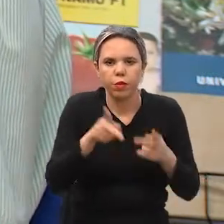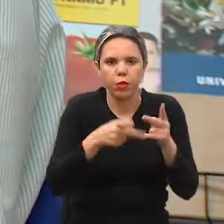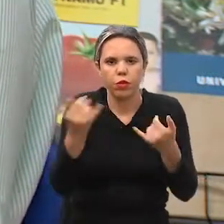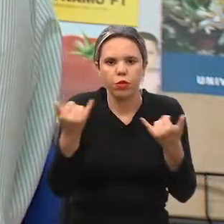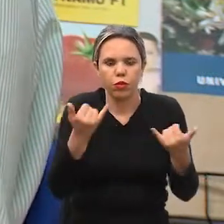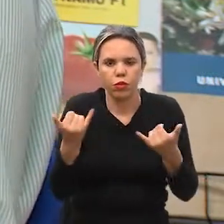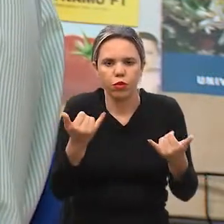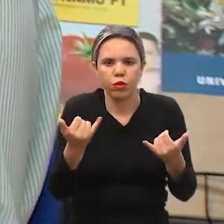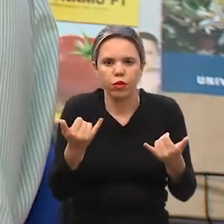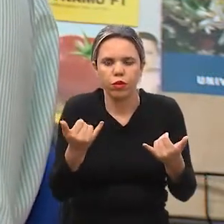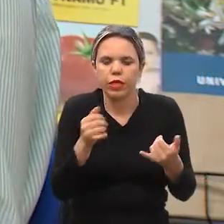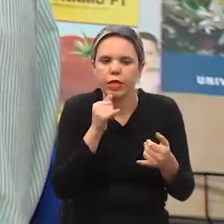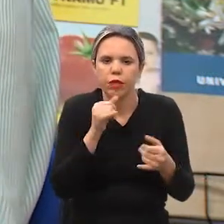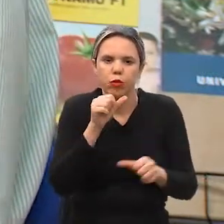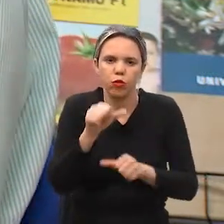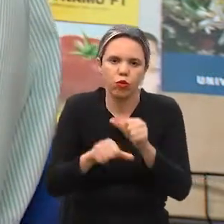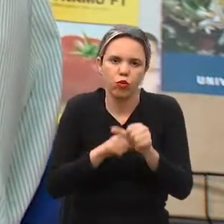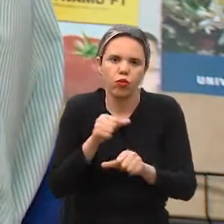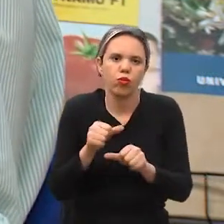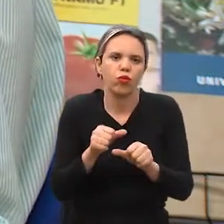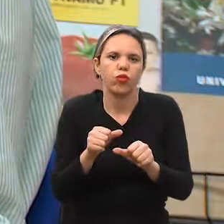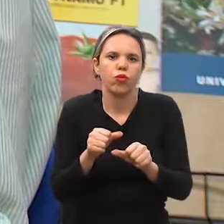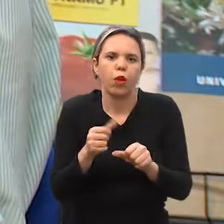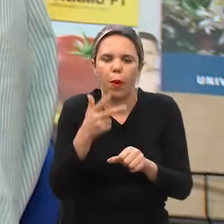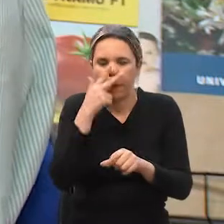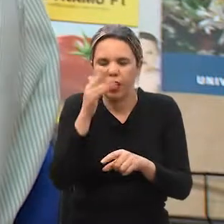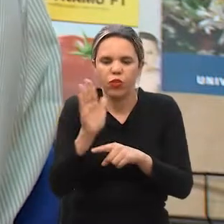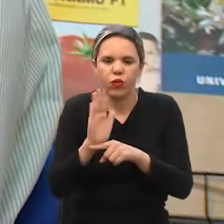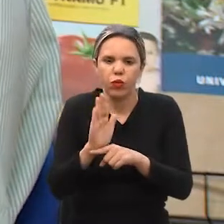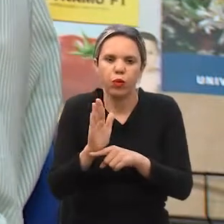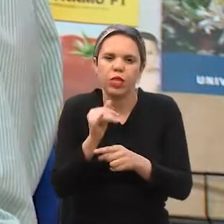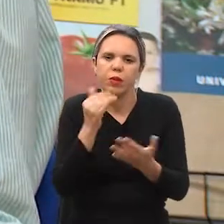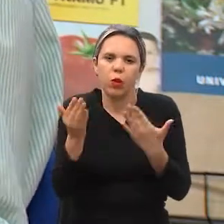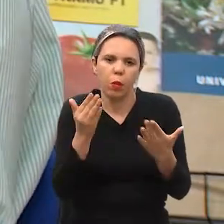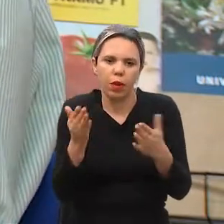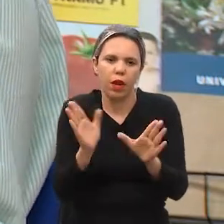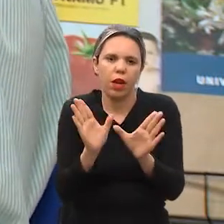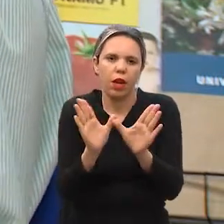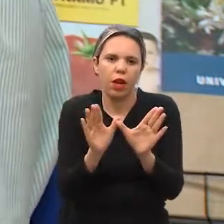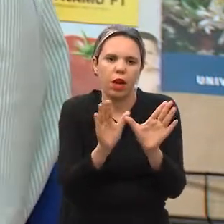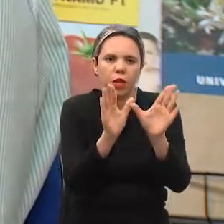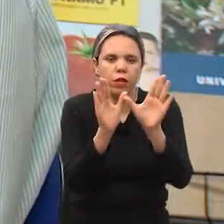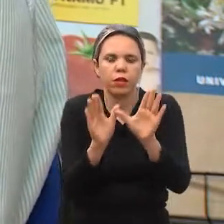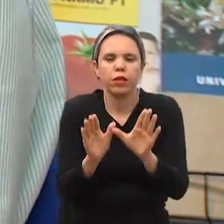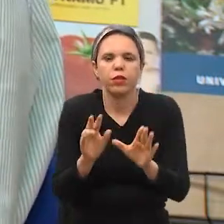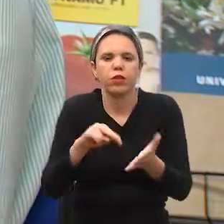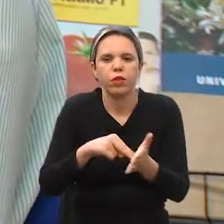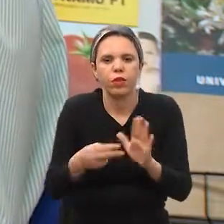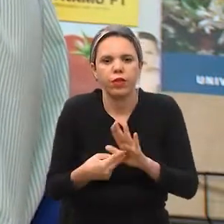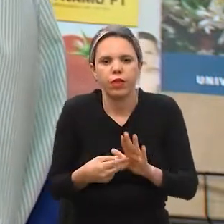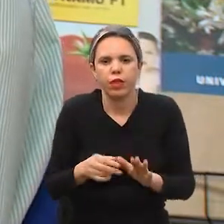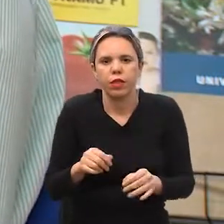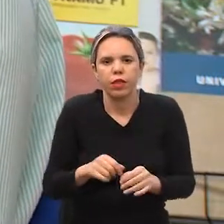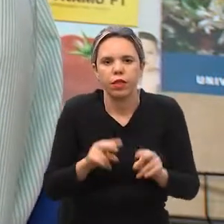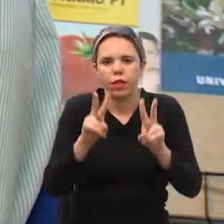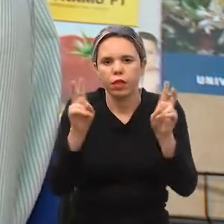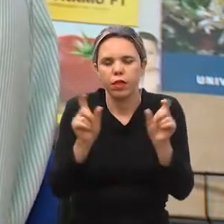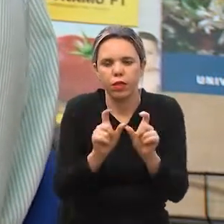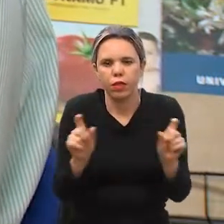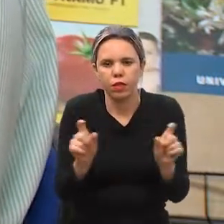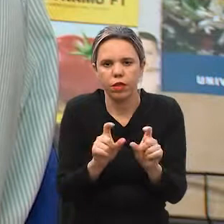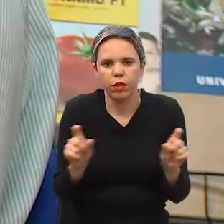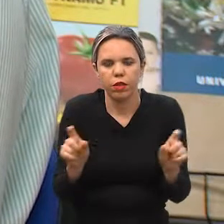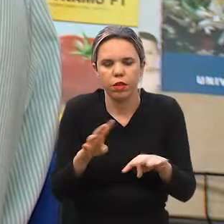no efeito borboleta, né? Existe até filme com uma ênfase mais filosófica sobre isso, mas foi um termo cunhado por